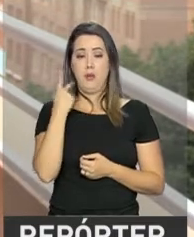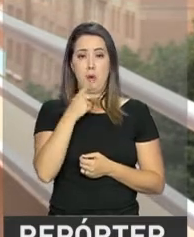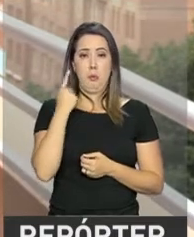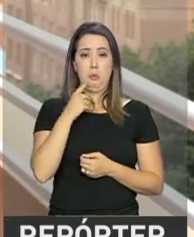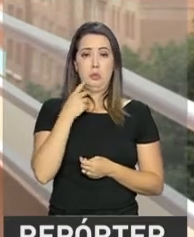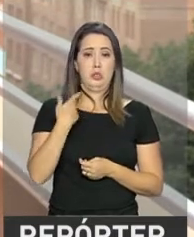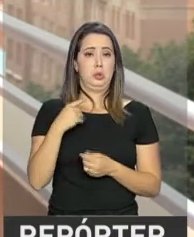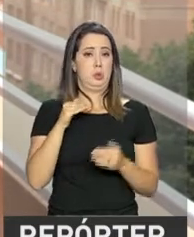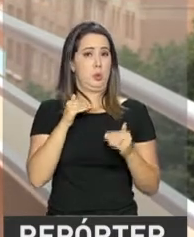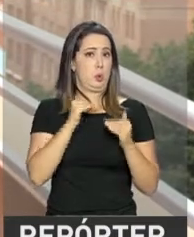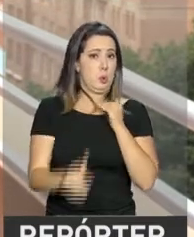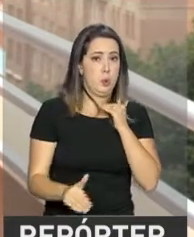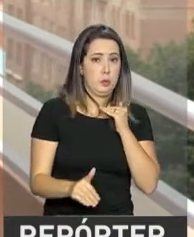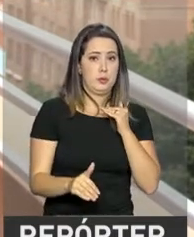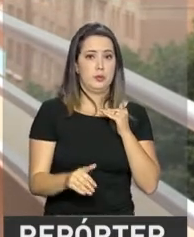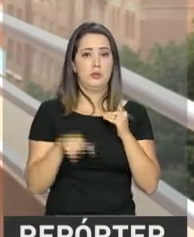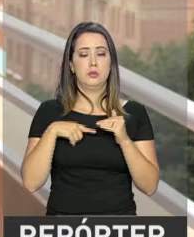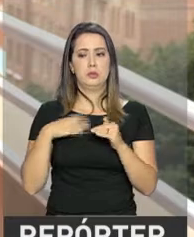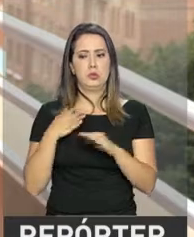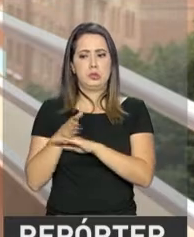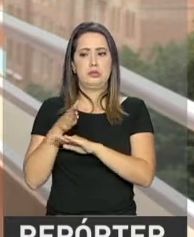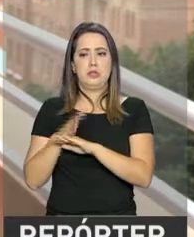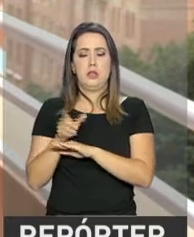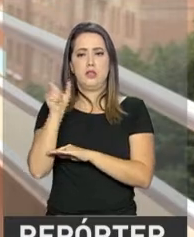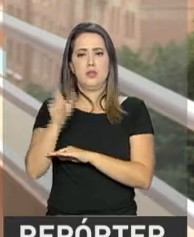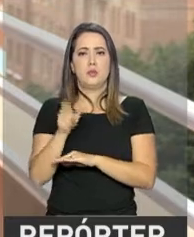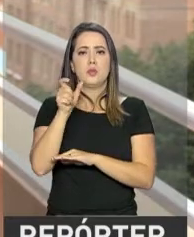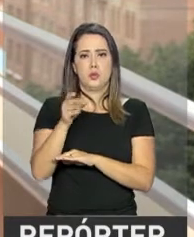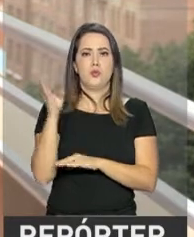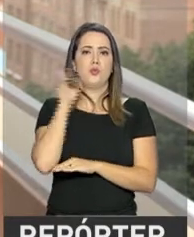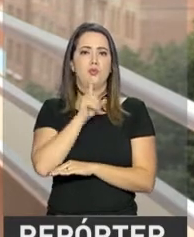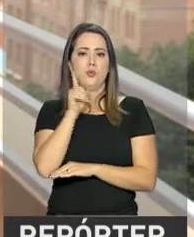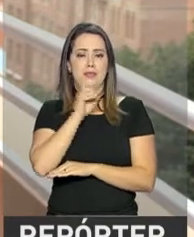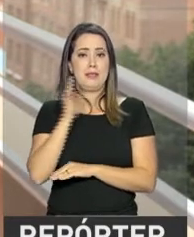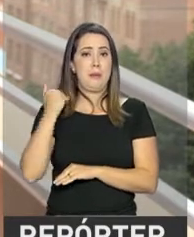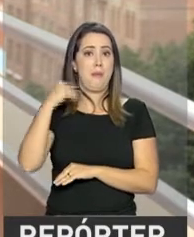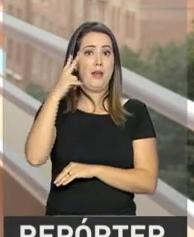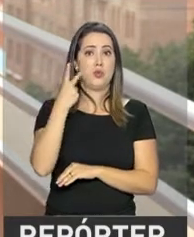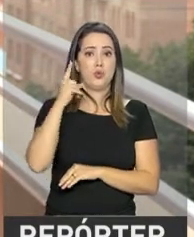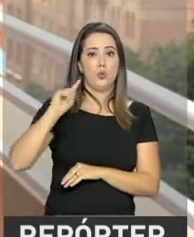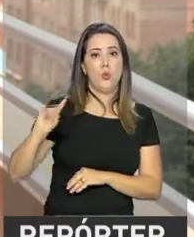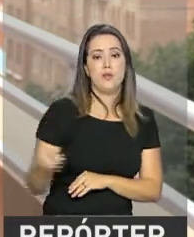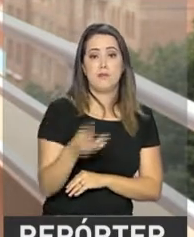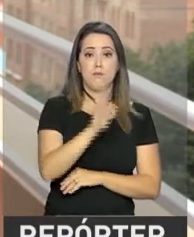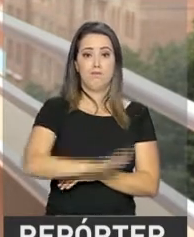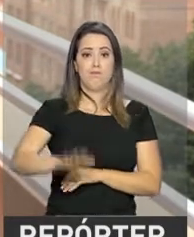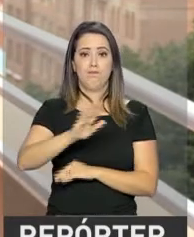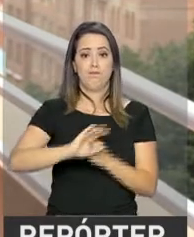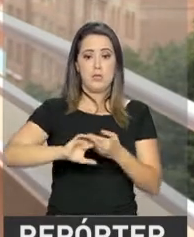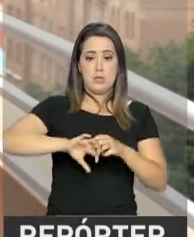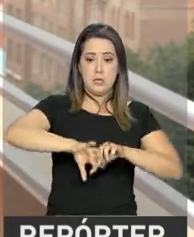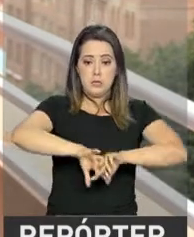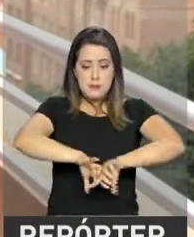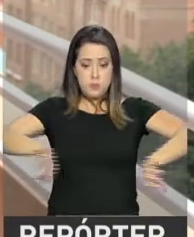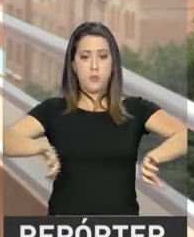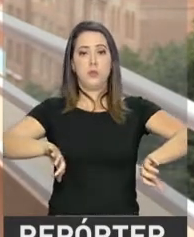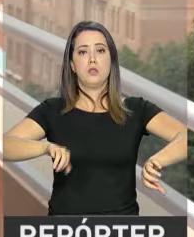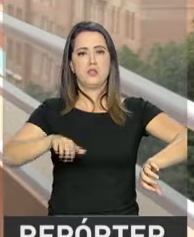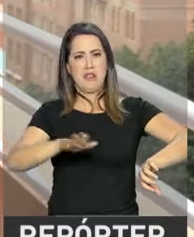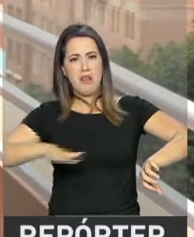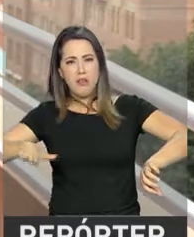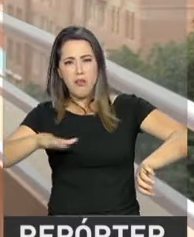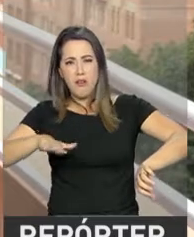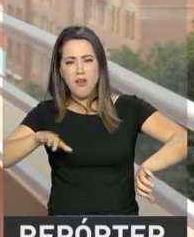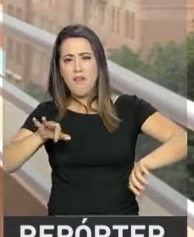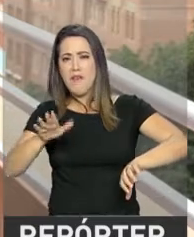do presidente dos Estados Unidos, Donald Trump, levou a mais de 2 mil crianças a serem separadas de suas famílias. Na última quarta-feira, depois